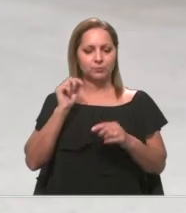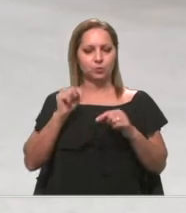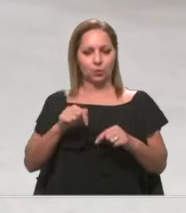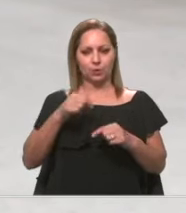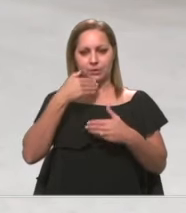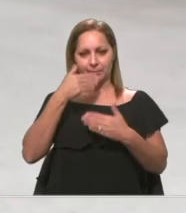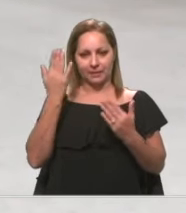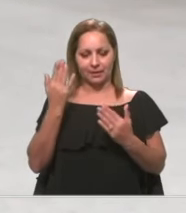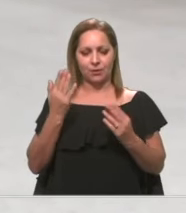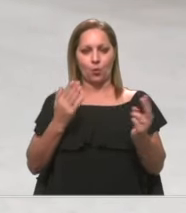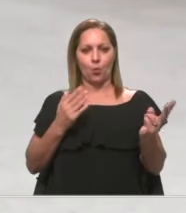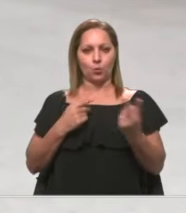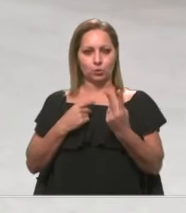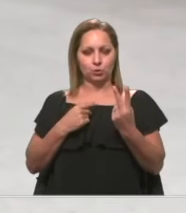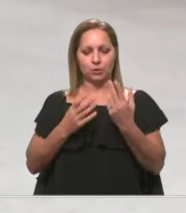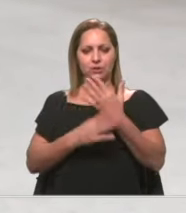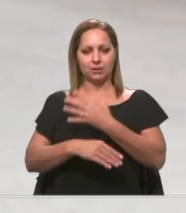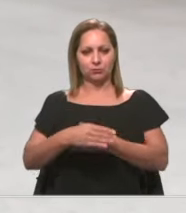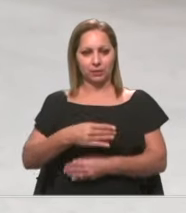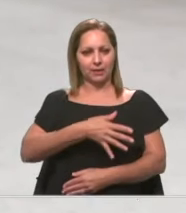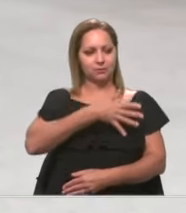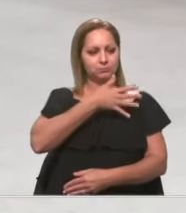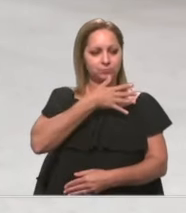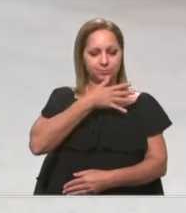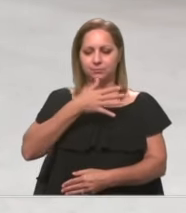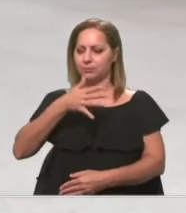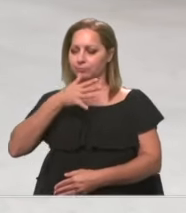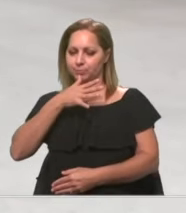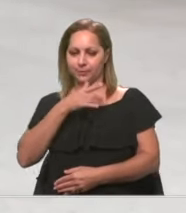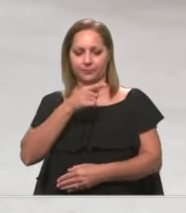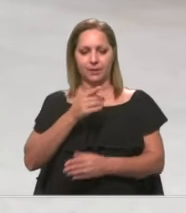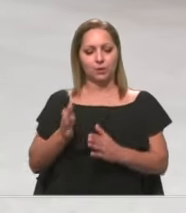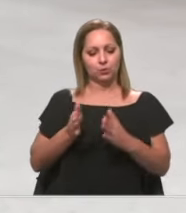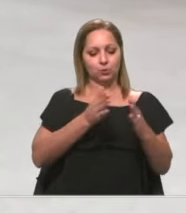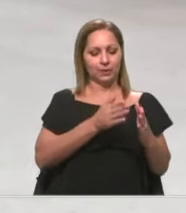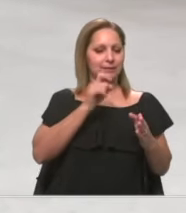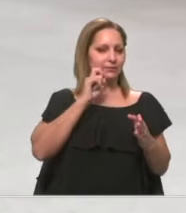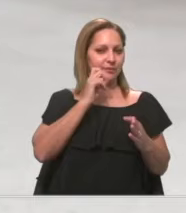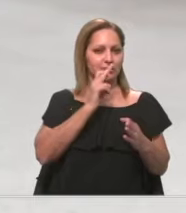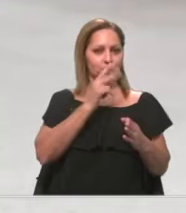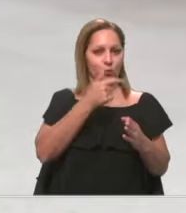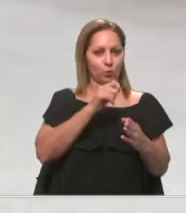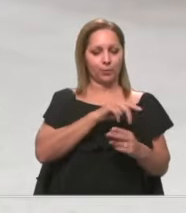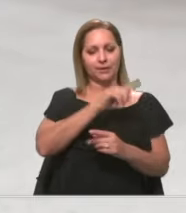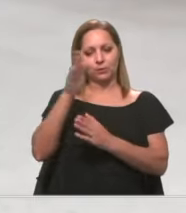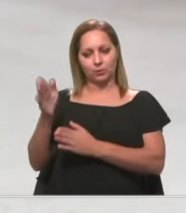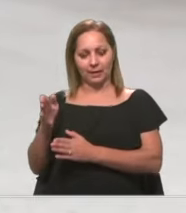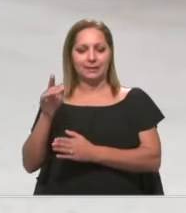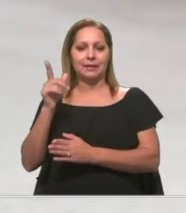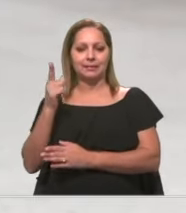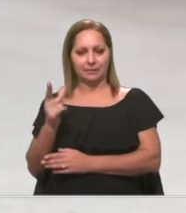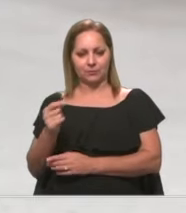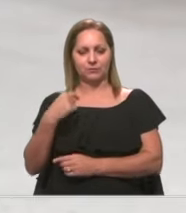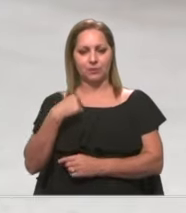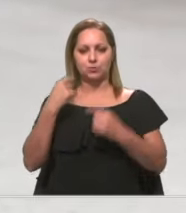manhã os dois advogados, os advogados de ambas as partes, tanto de Ruben Aguiar como da vítima. Vamos ouvir